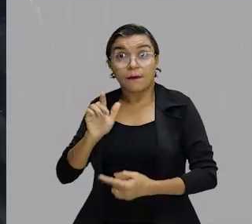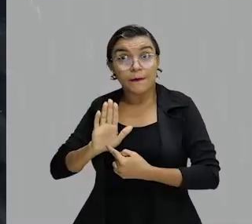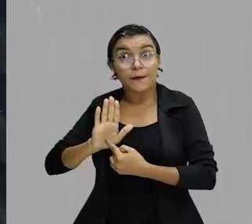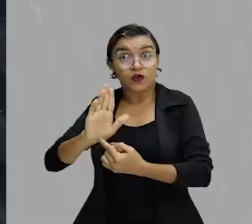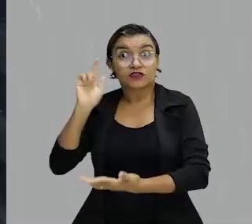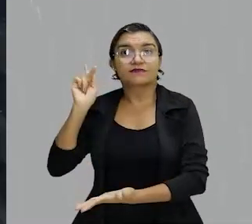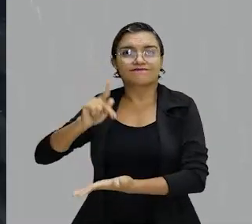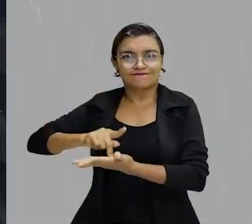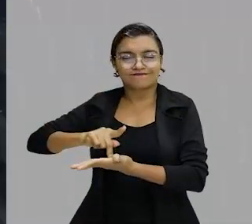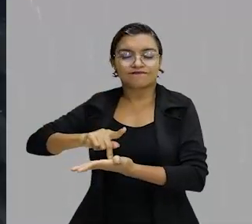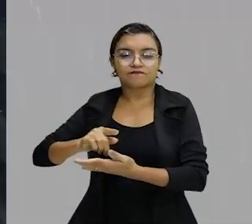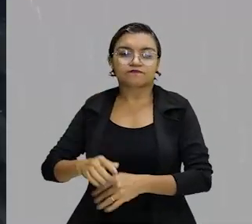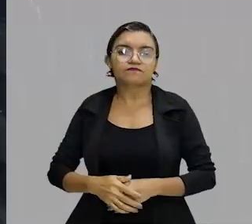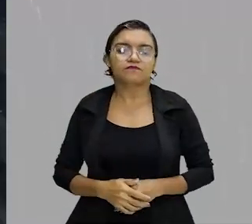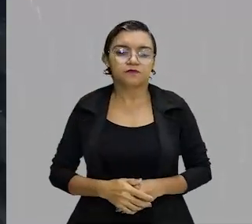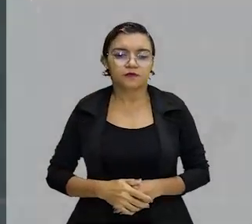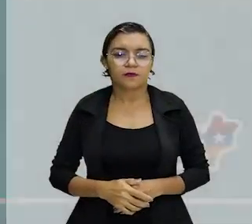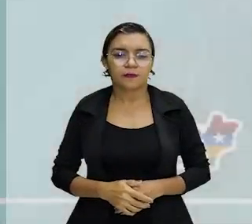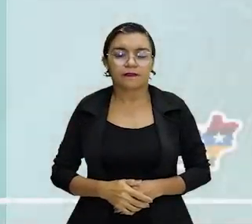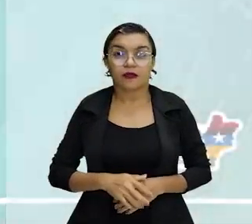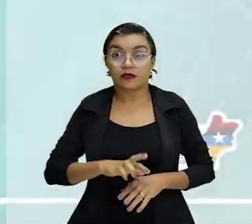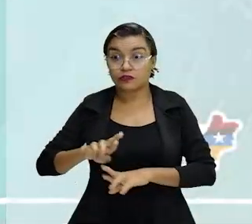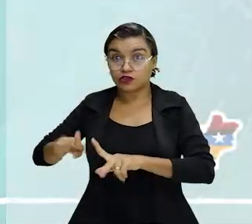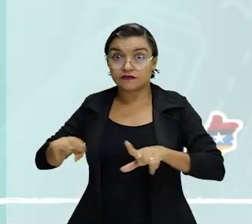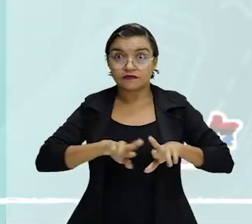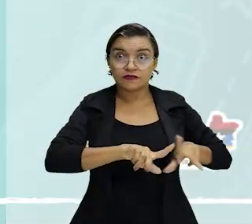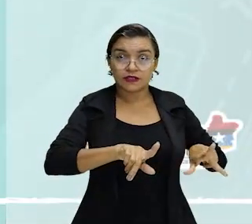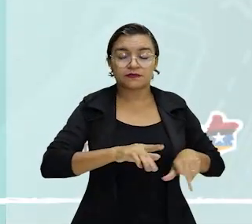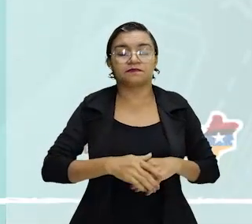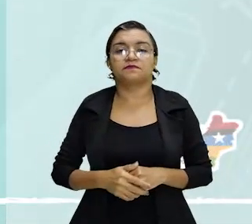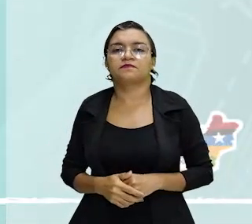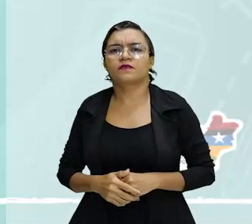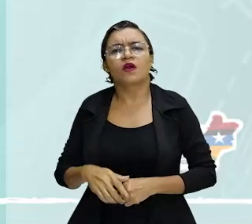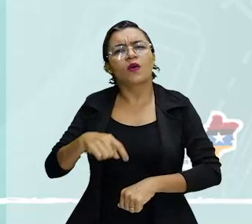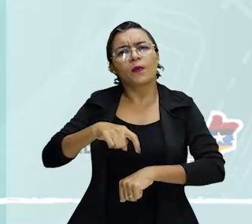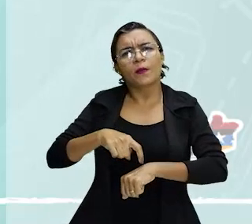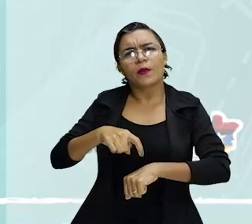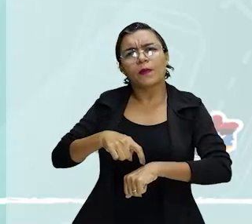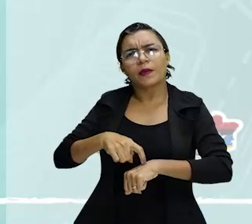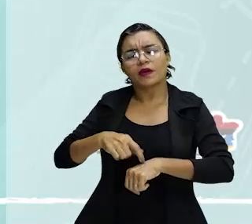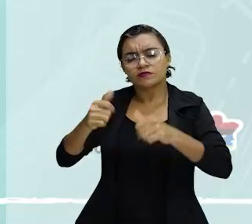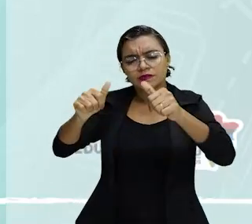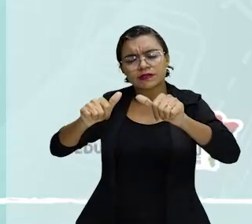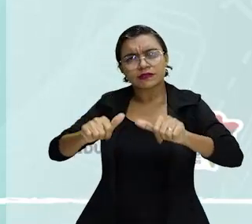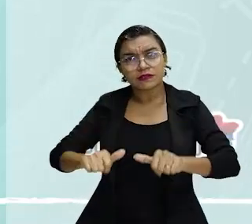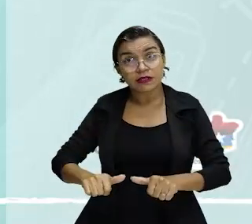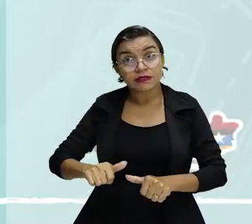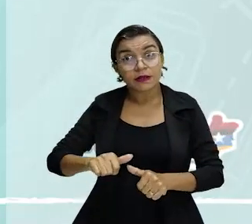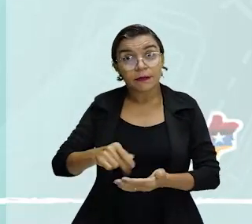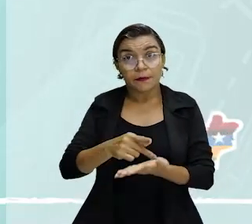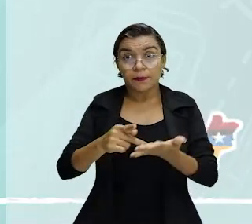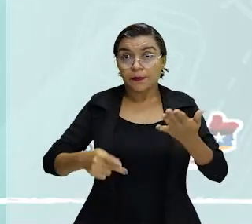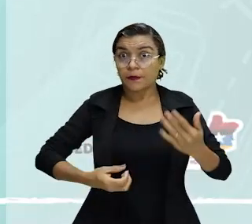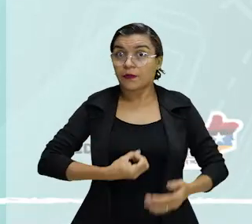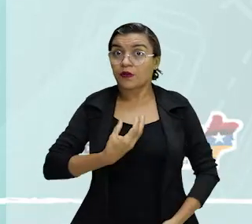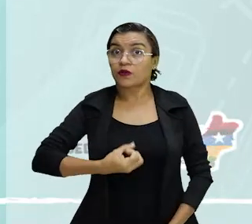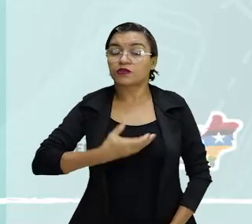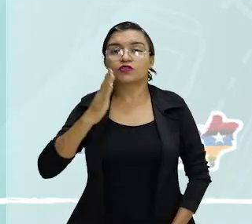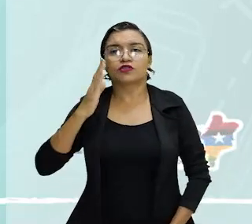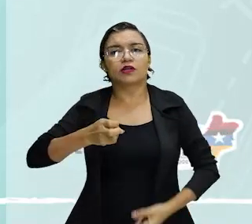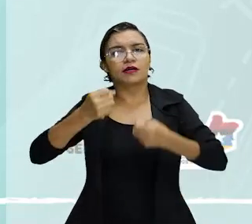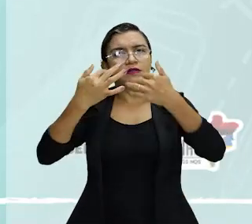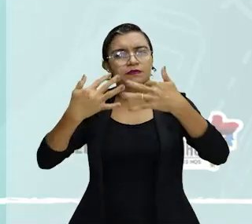tá bom? Então, essa é a diferença de um para o outro. Quando nós vamos analisar a poesia nós já falamos sobre isso em